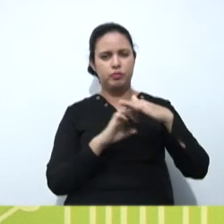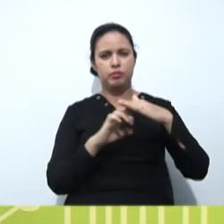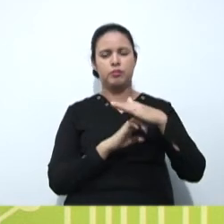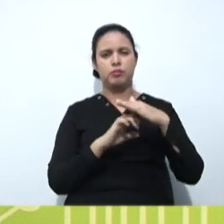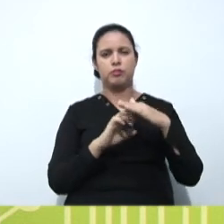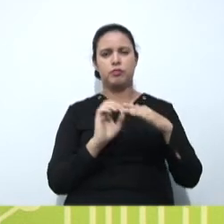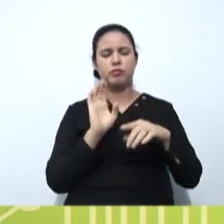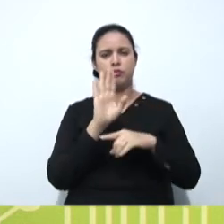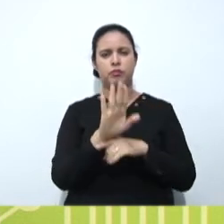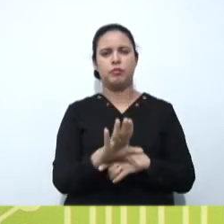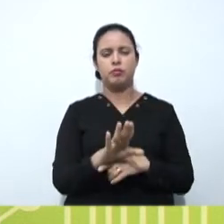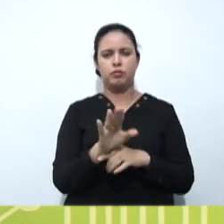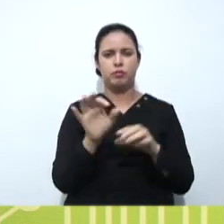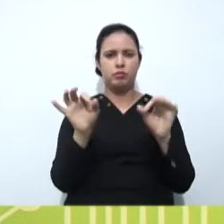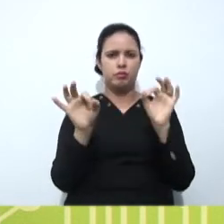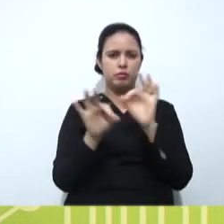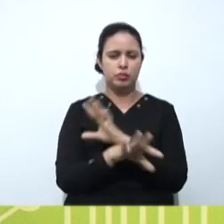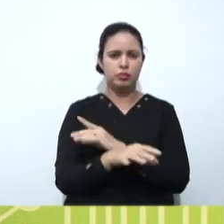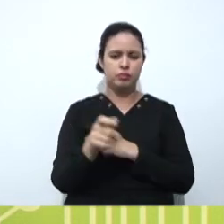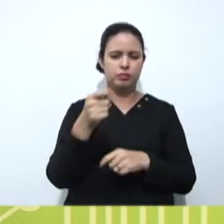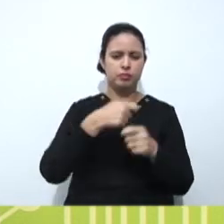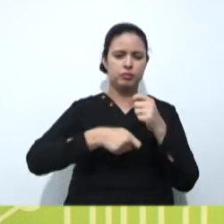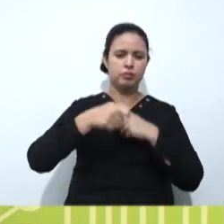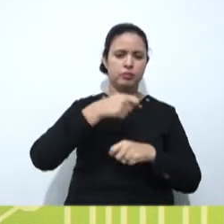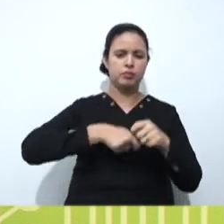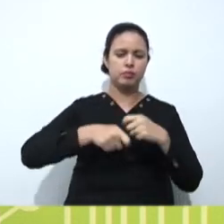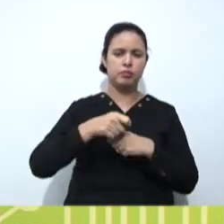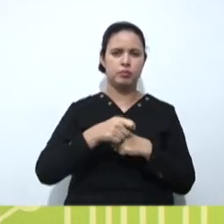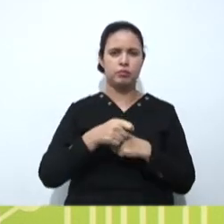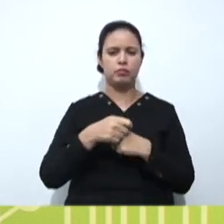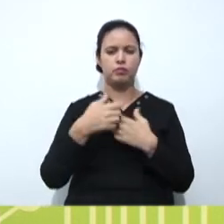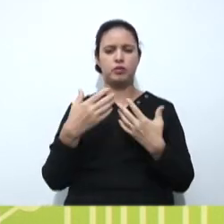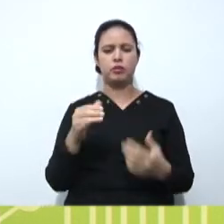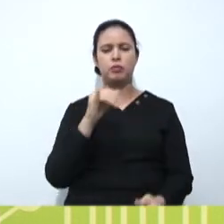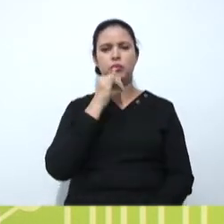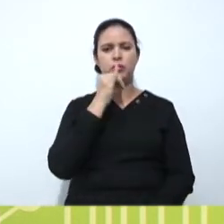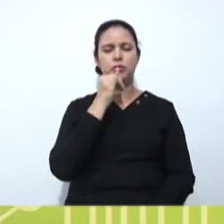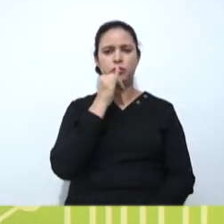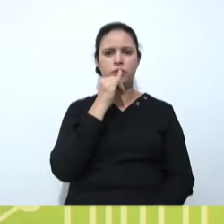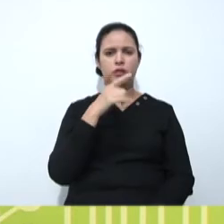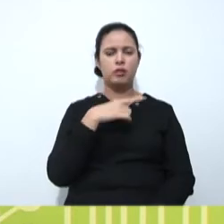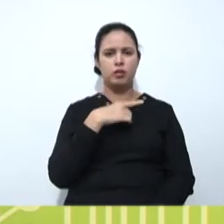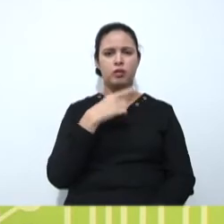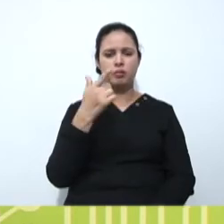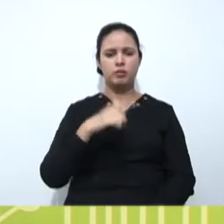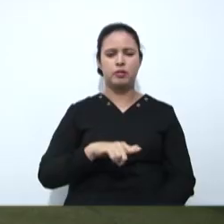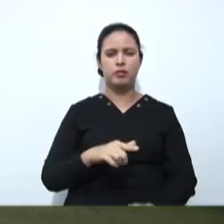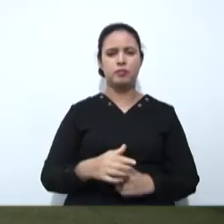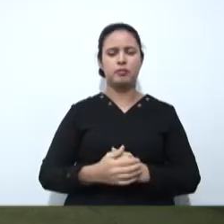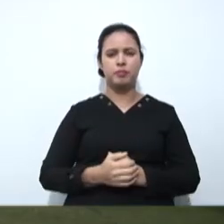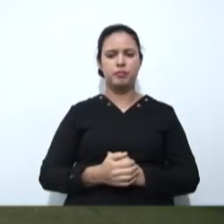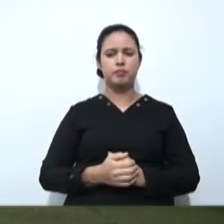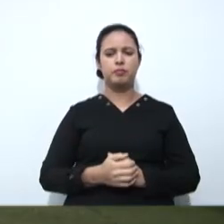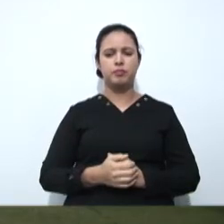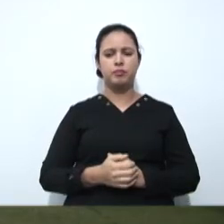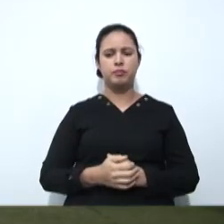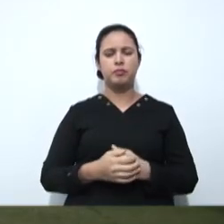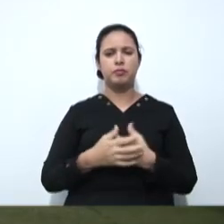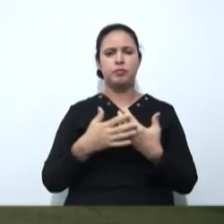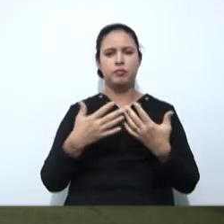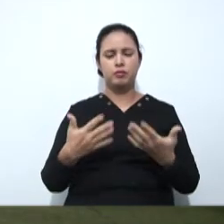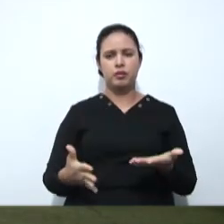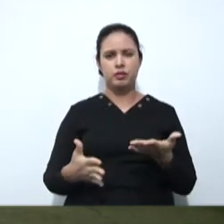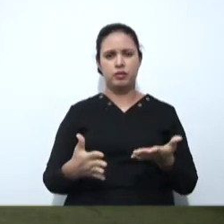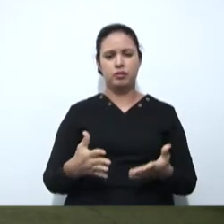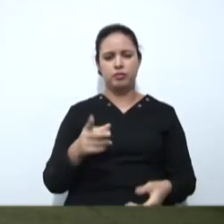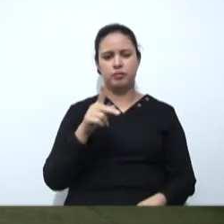para fazer a consolidação desse negócio. Acho que o professor poderia trazer um pouco mais para a gente. Professora Leide,